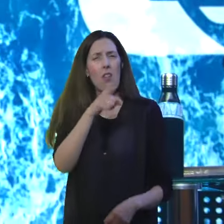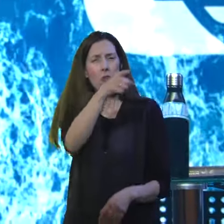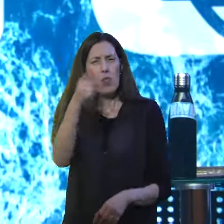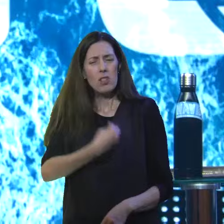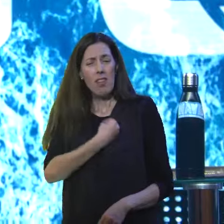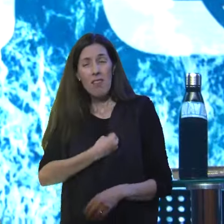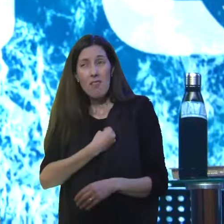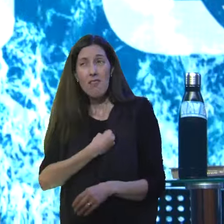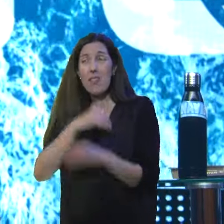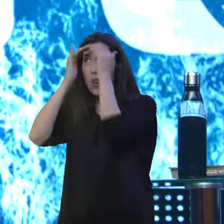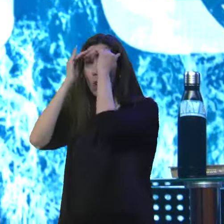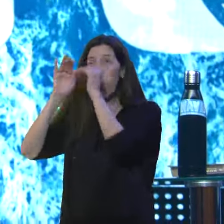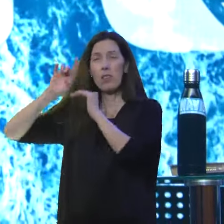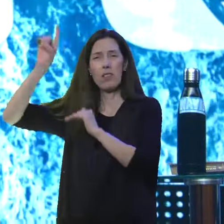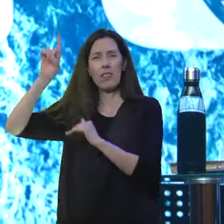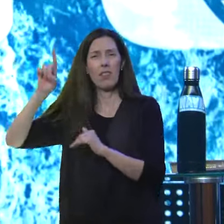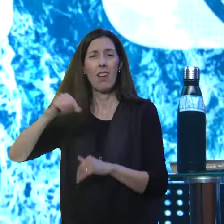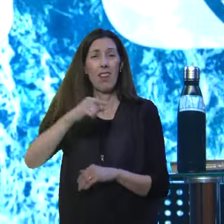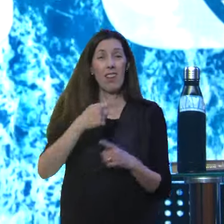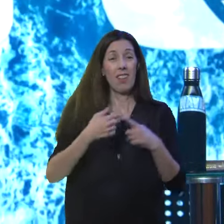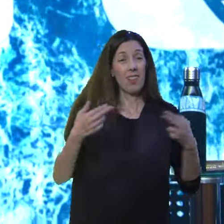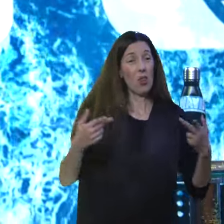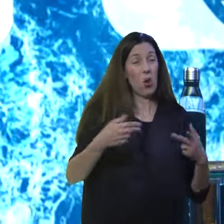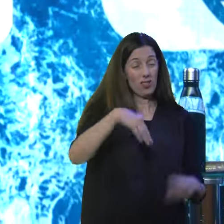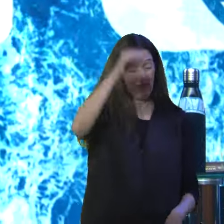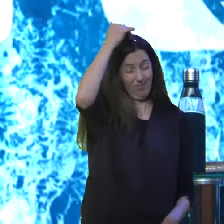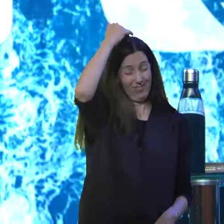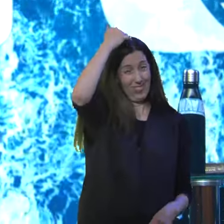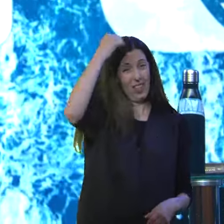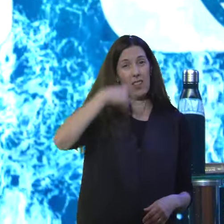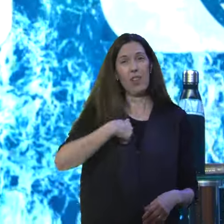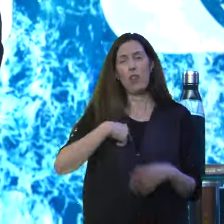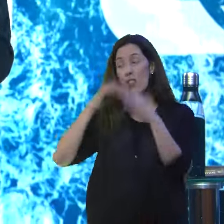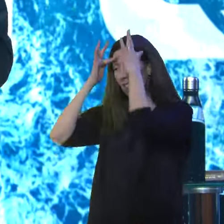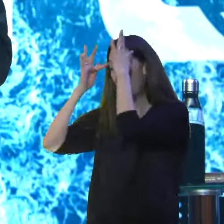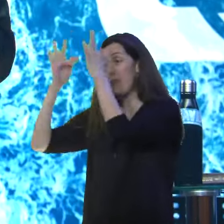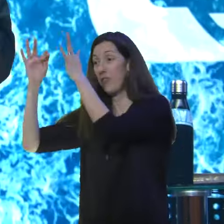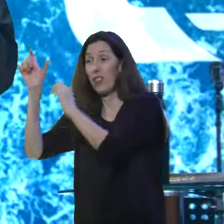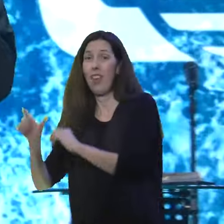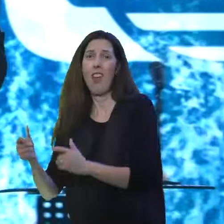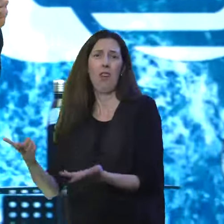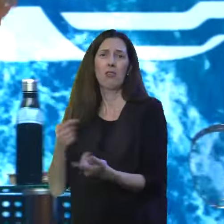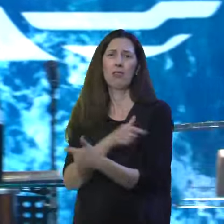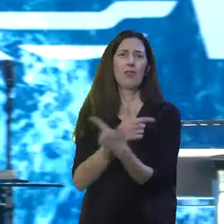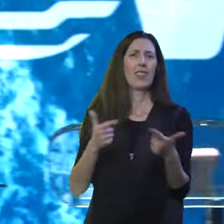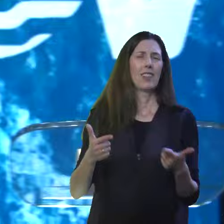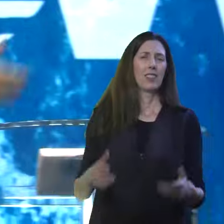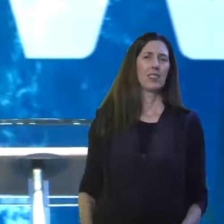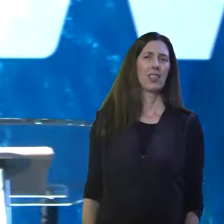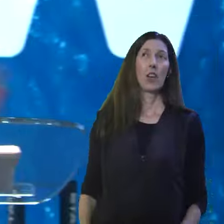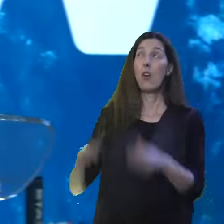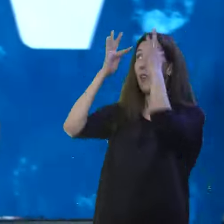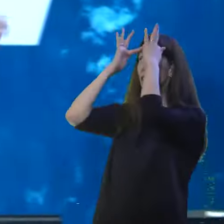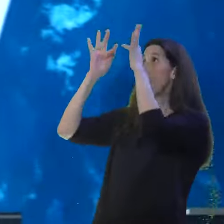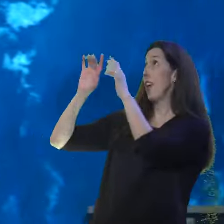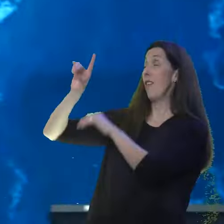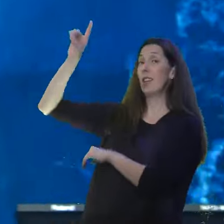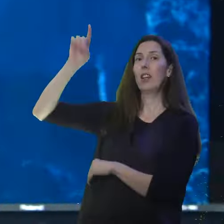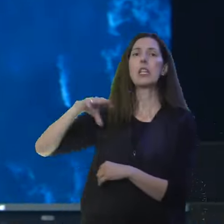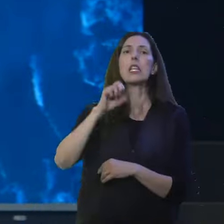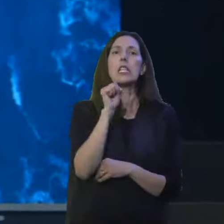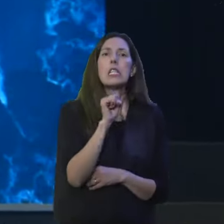Deus, isso vai estar tão dentro de você que você não vai conseguir ser fiel. E mais, você não vai conseguir ser fiel a Deus. Porque se você